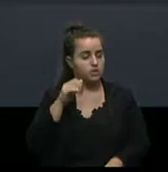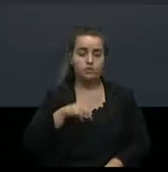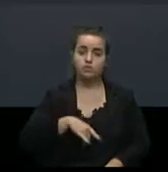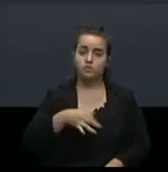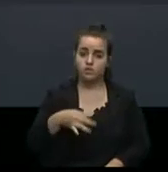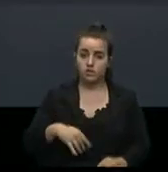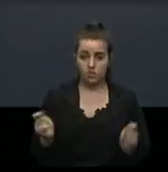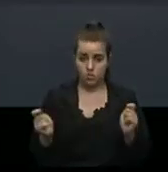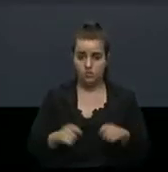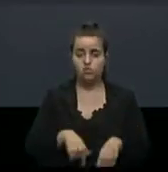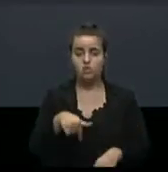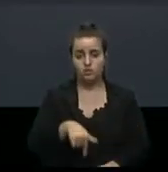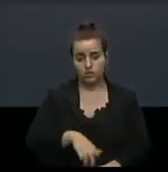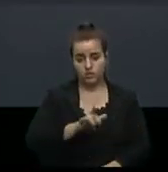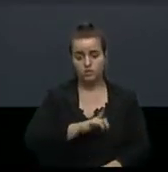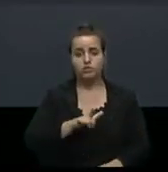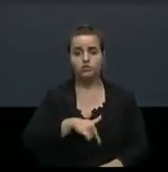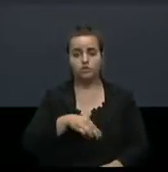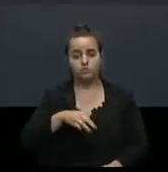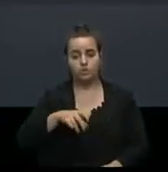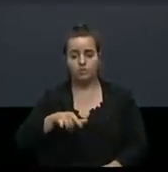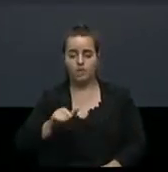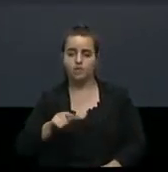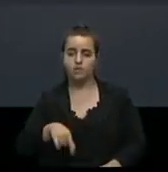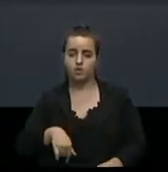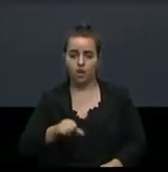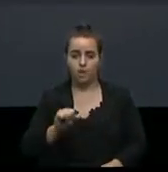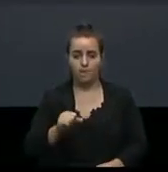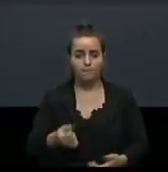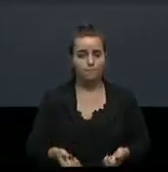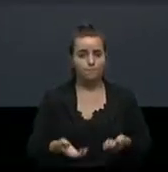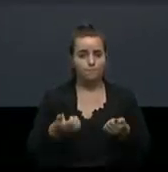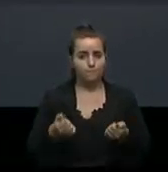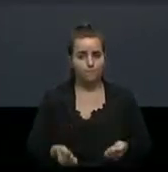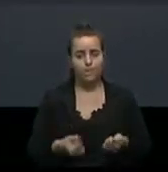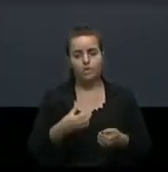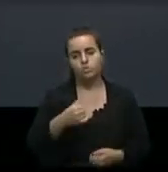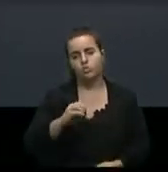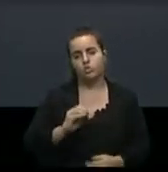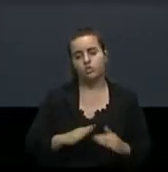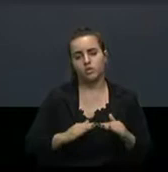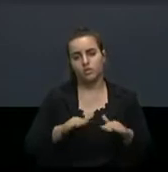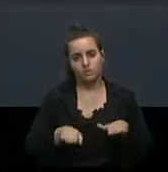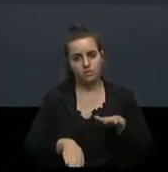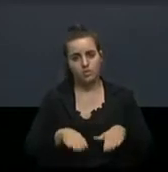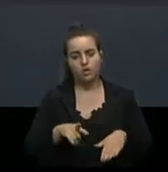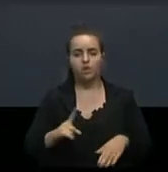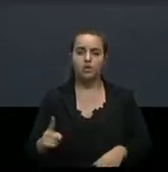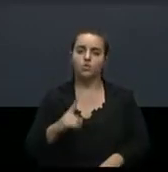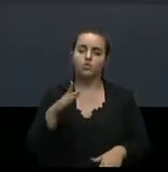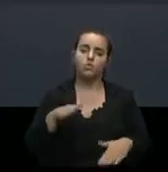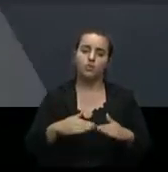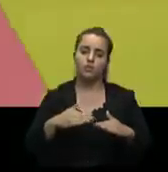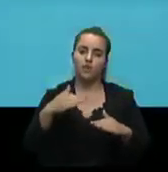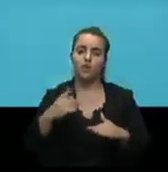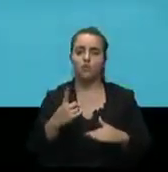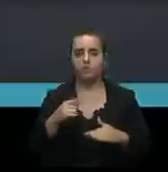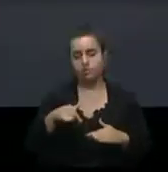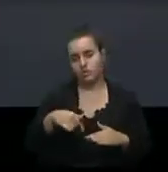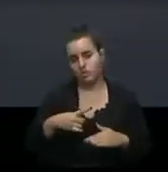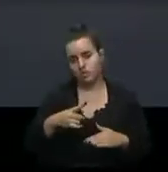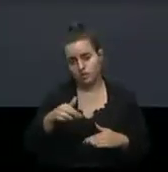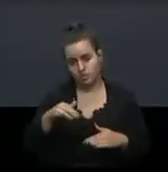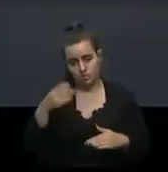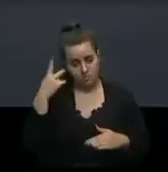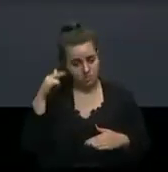certa a hipótese de que eles tinham a média de peso de 80 quilos e altura maior que 1,70 m.